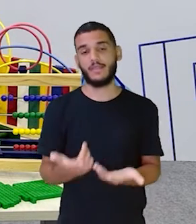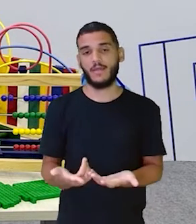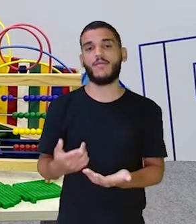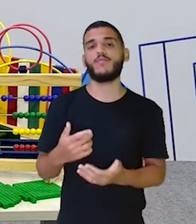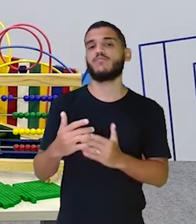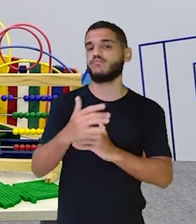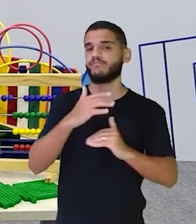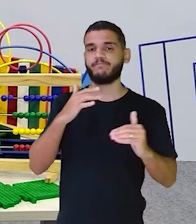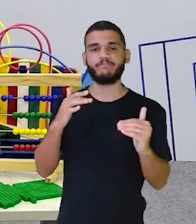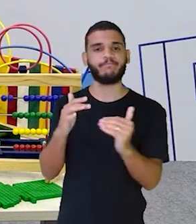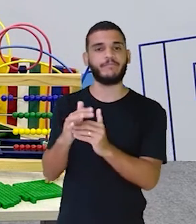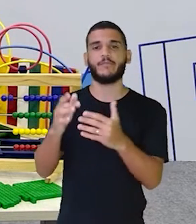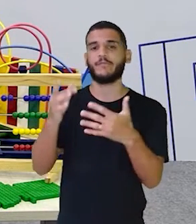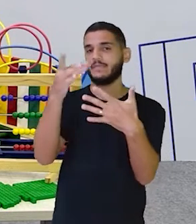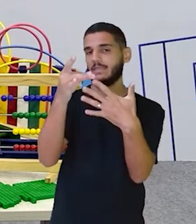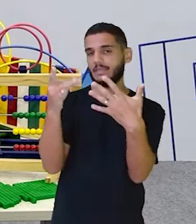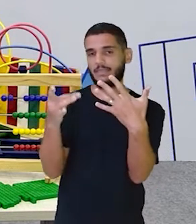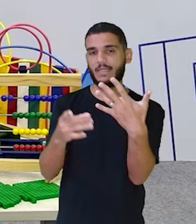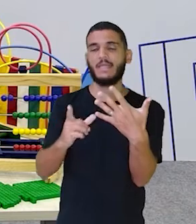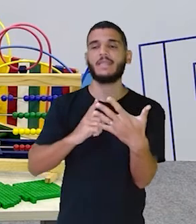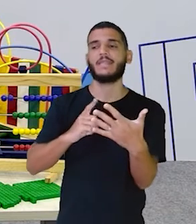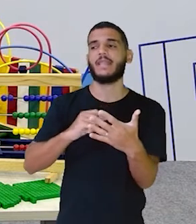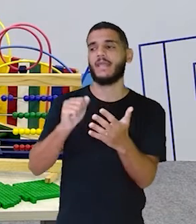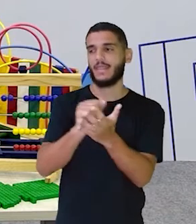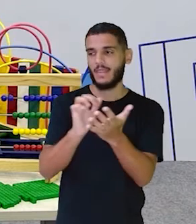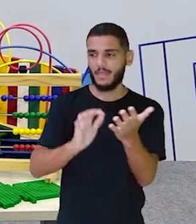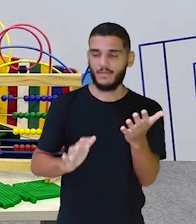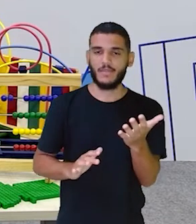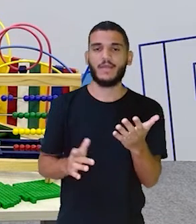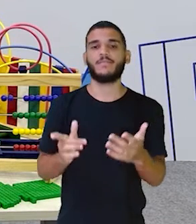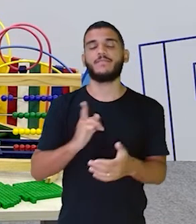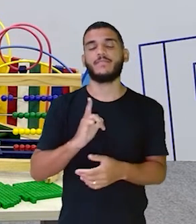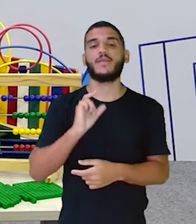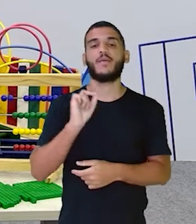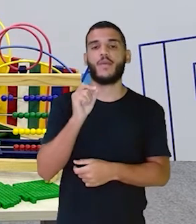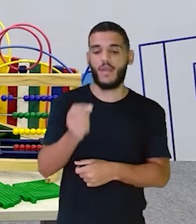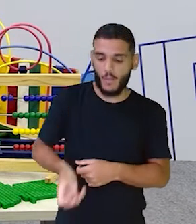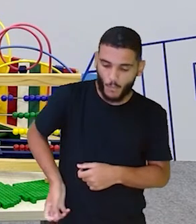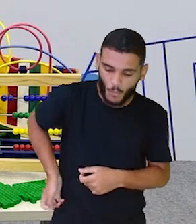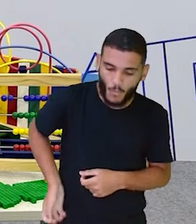pode contemplar com essa atividade. Aqui temos o boliche